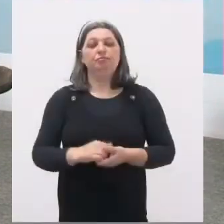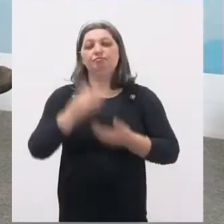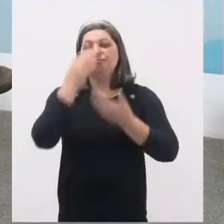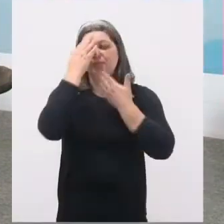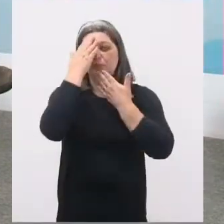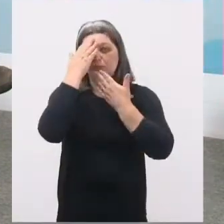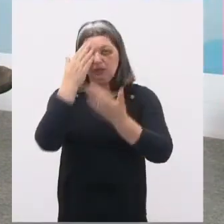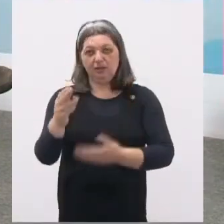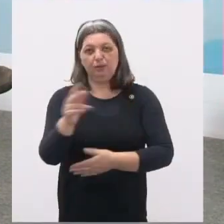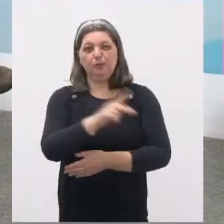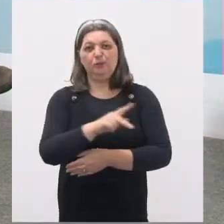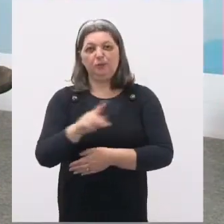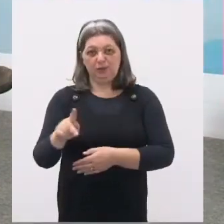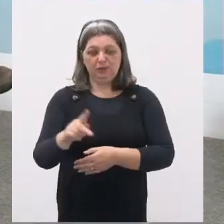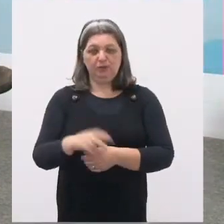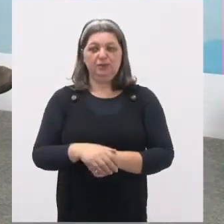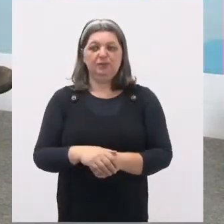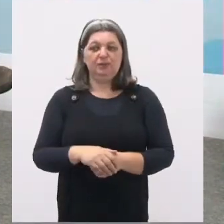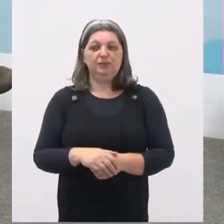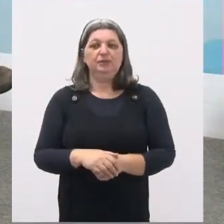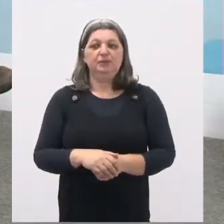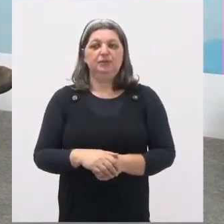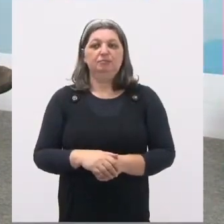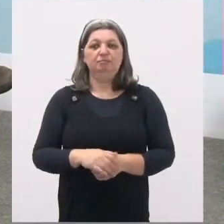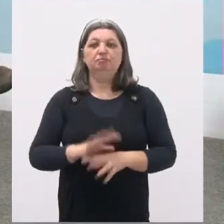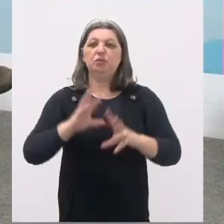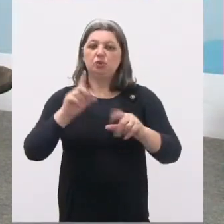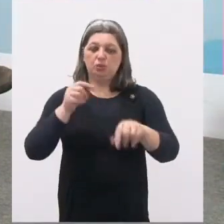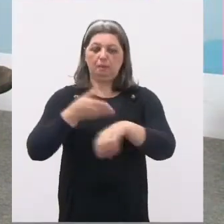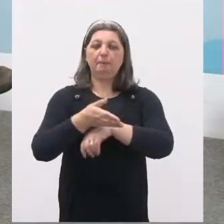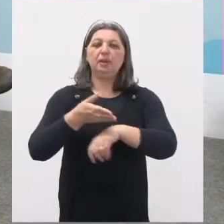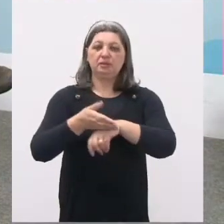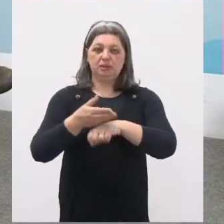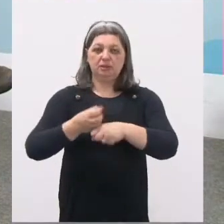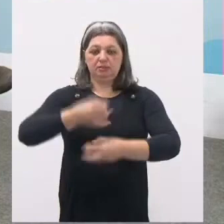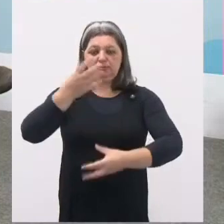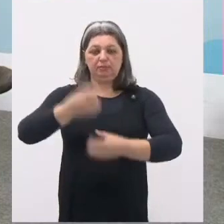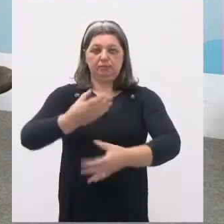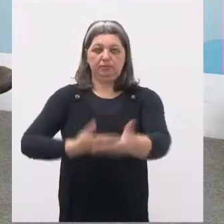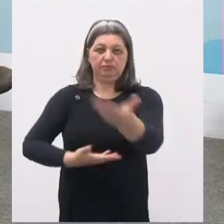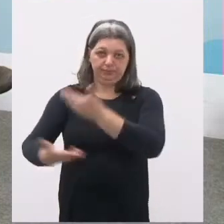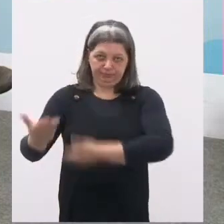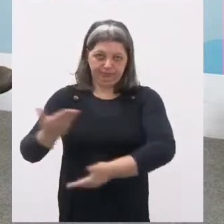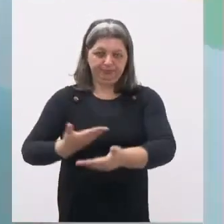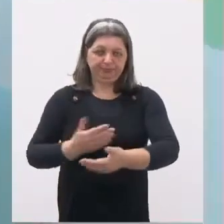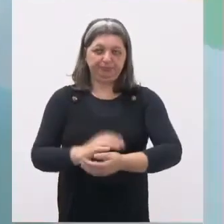Obrigado, professores e professora, pelas considerações aqui na nossa interação no chat.